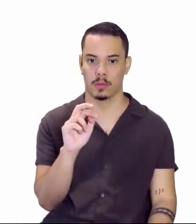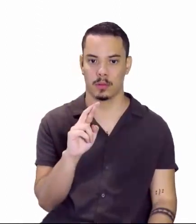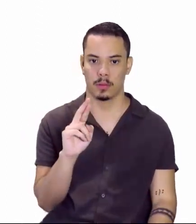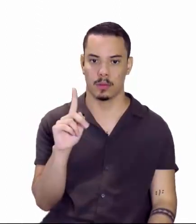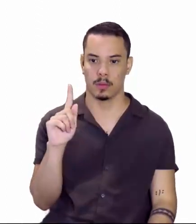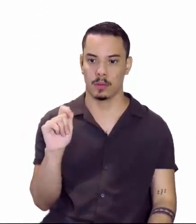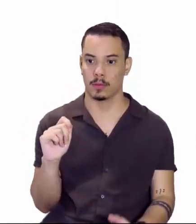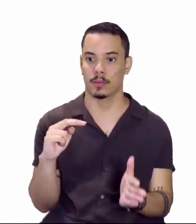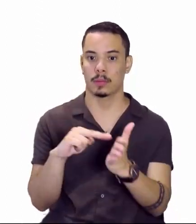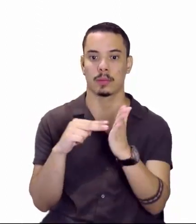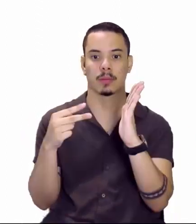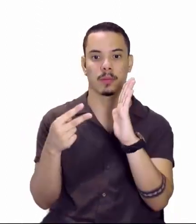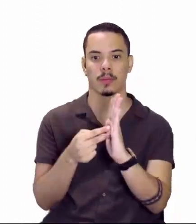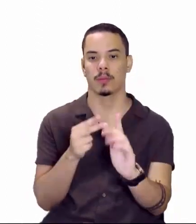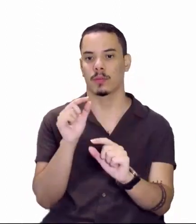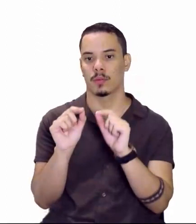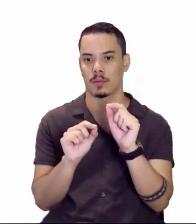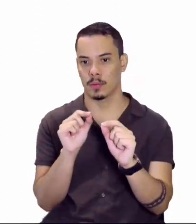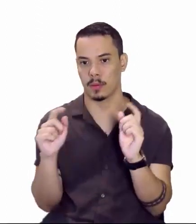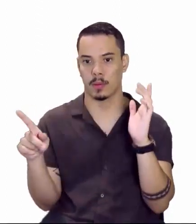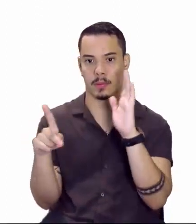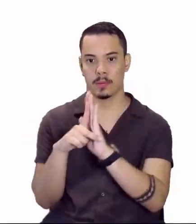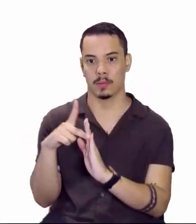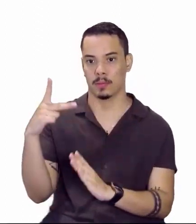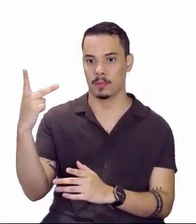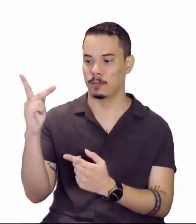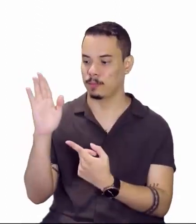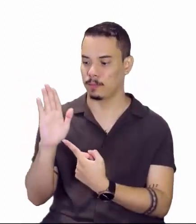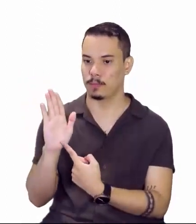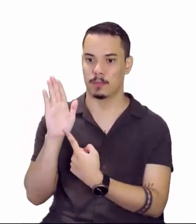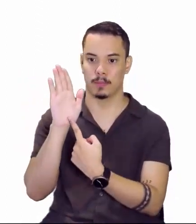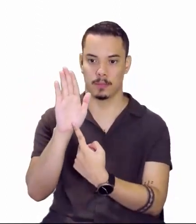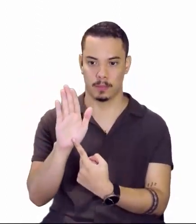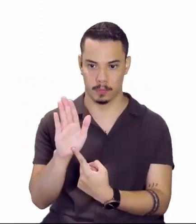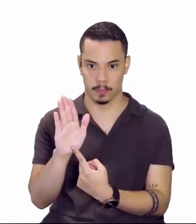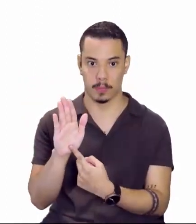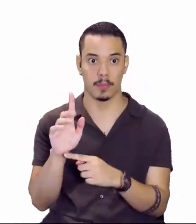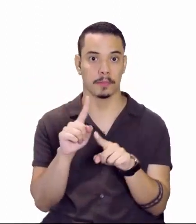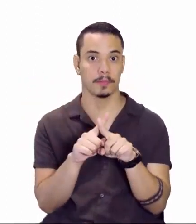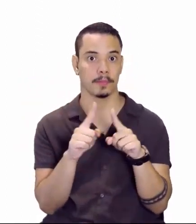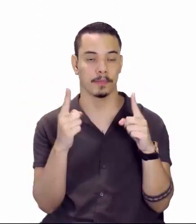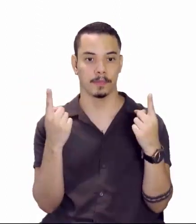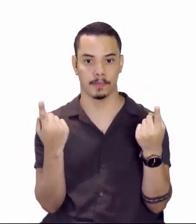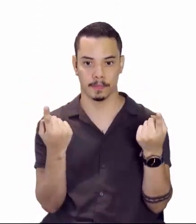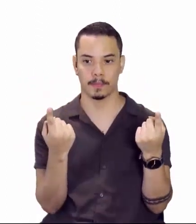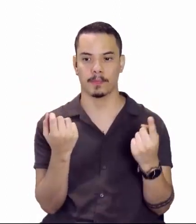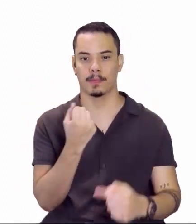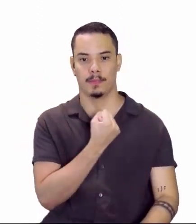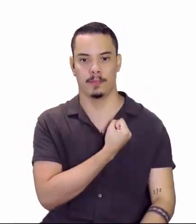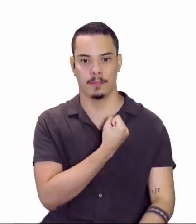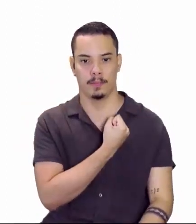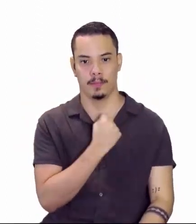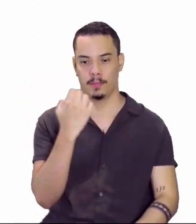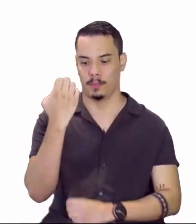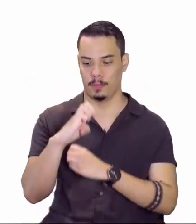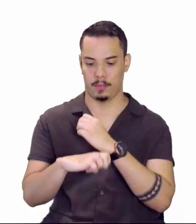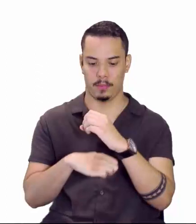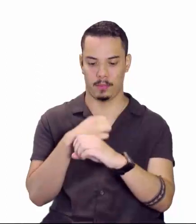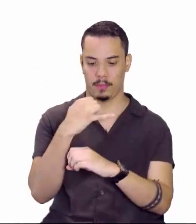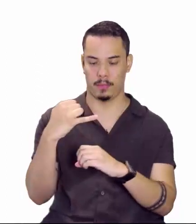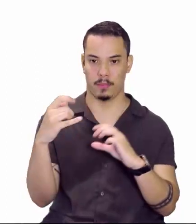Referindo-se à carga que ele apresenta. No entanto, o número de elétrons desse